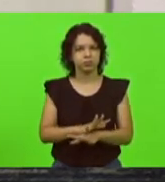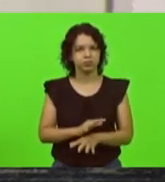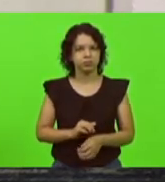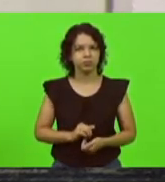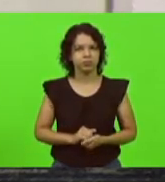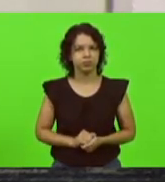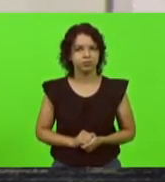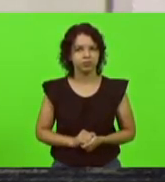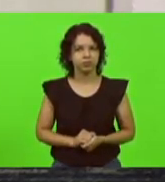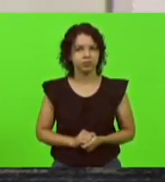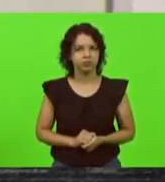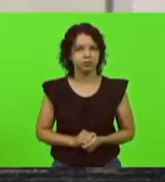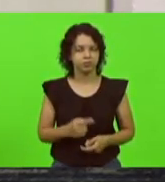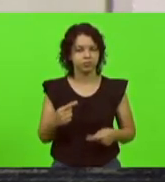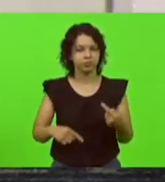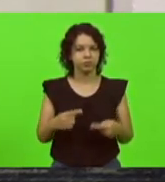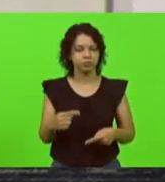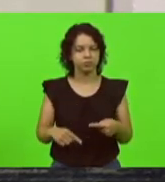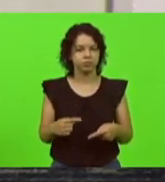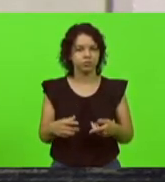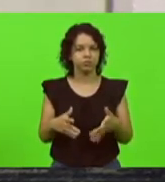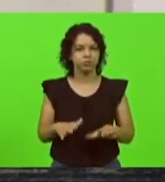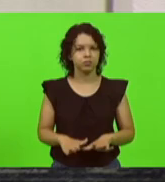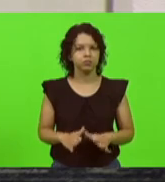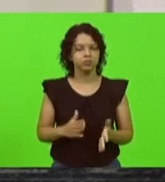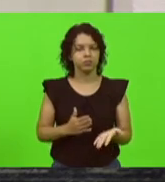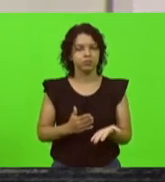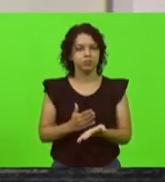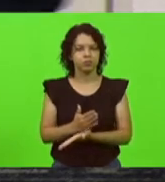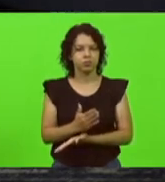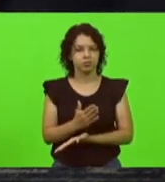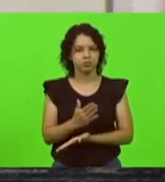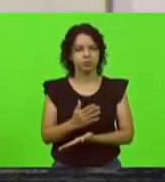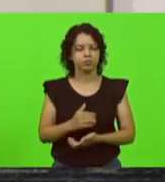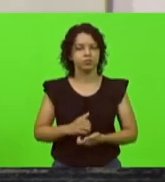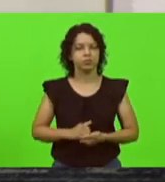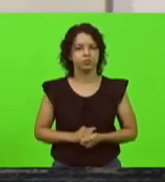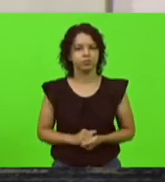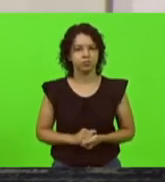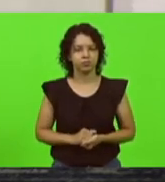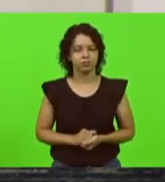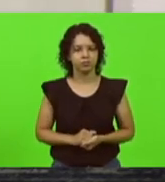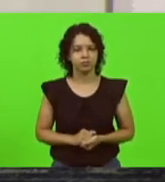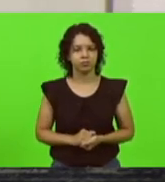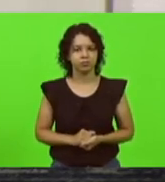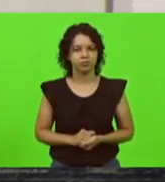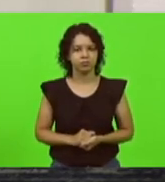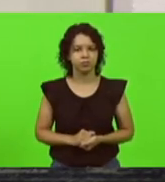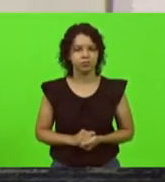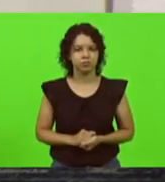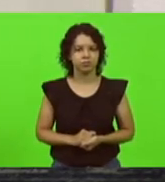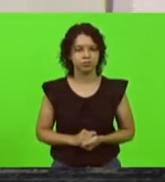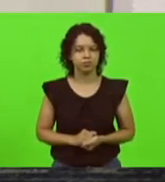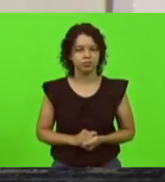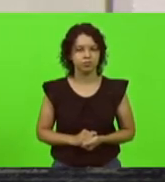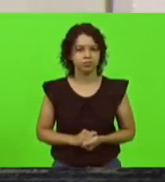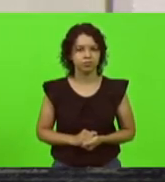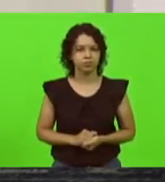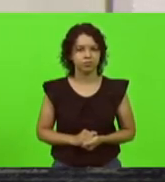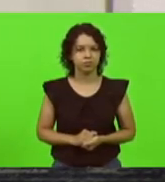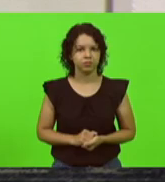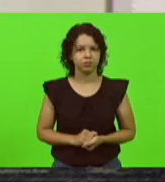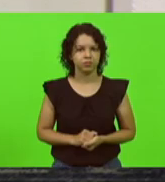Não havendo discussão e votação, senhores deputados, concordo com a aprovação, permaneçam como estão.